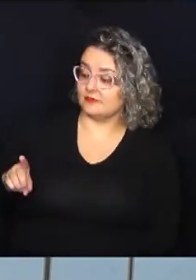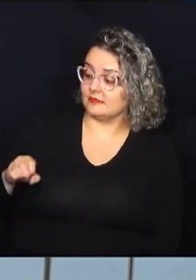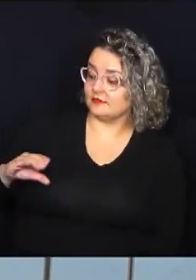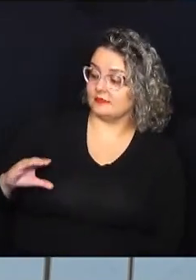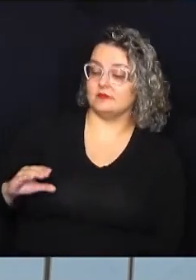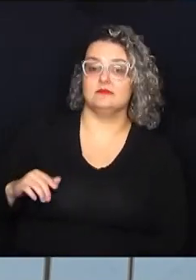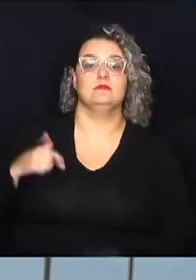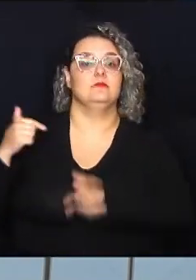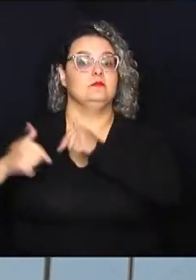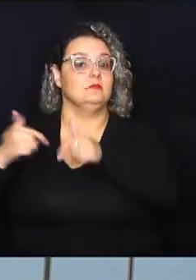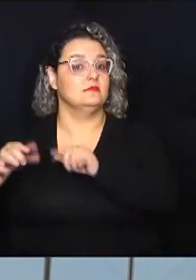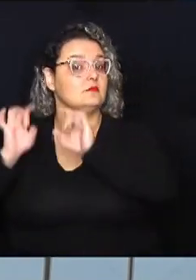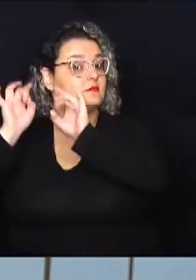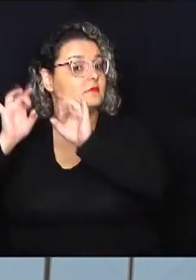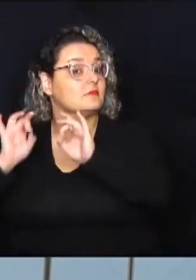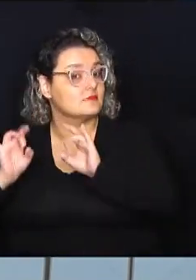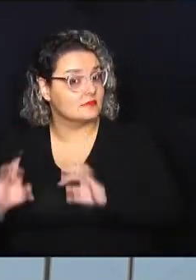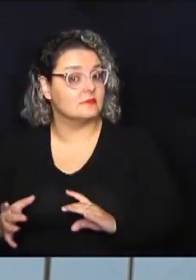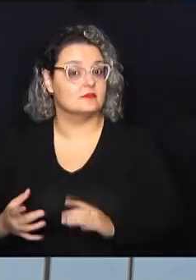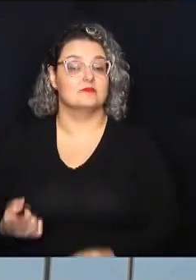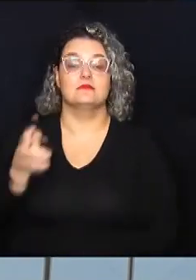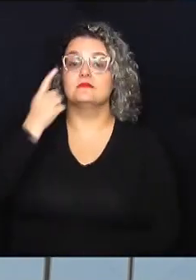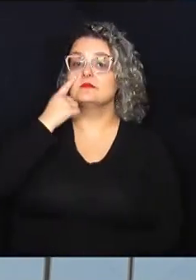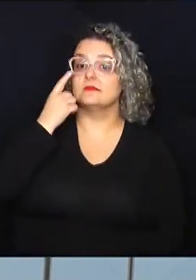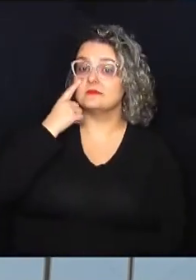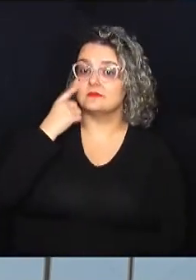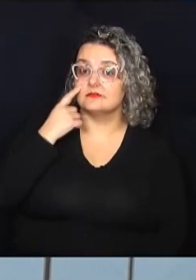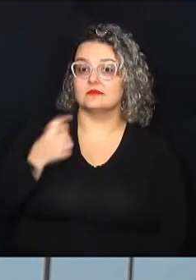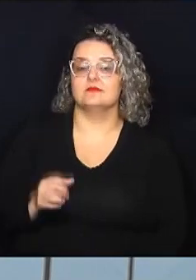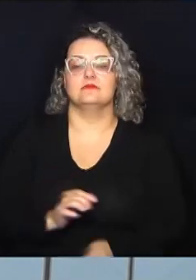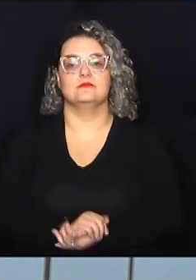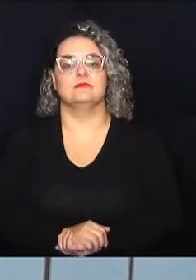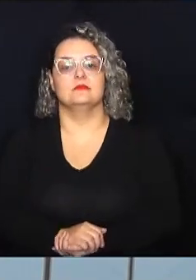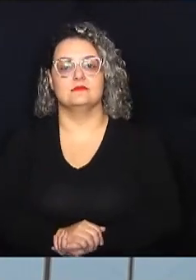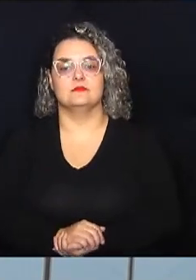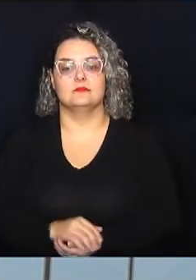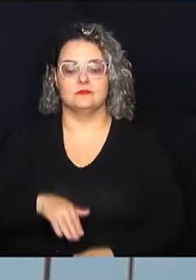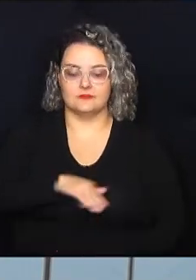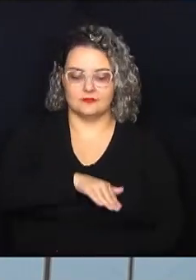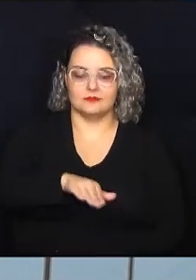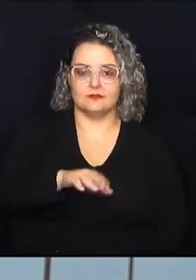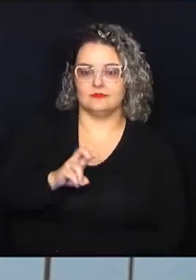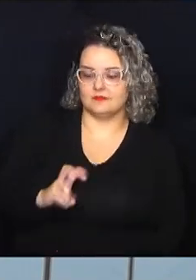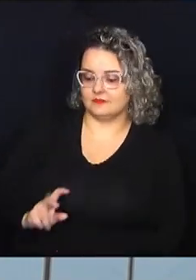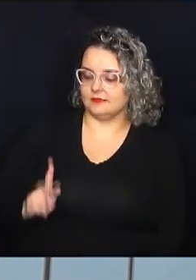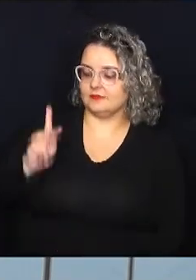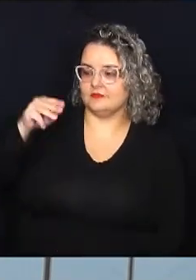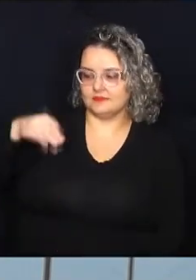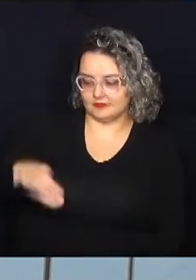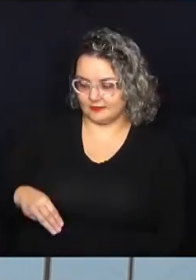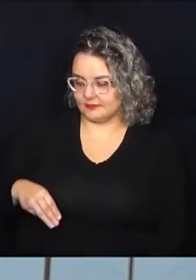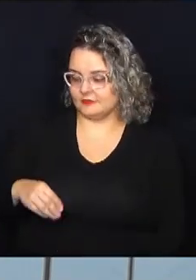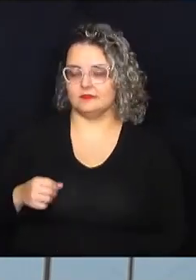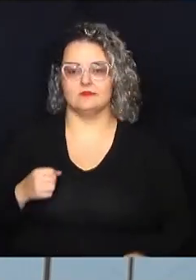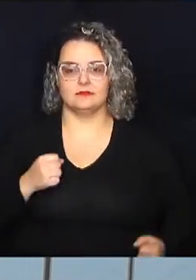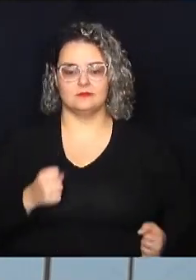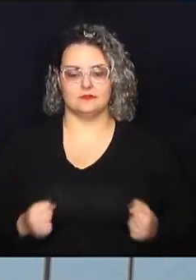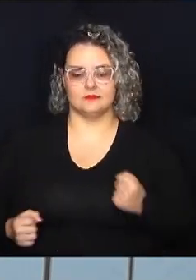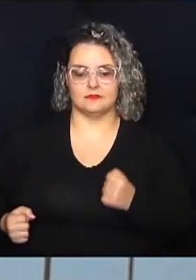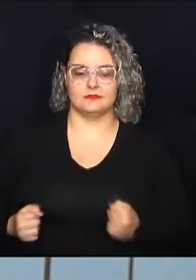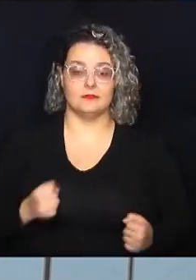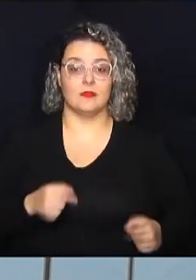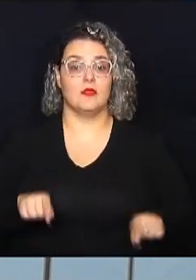operação especial Olha só vão ser trajetos de 5 km Caminhada e Corrida